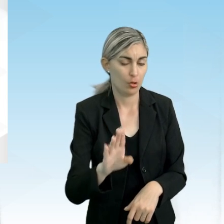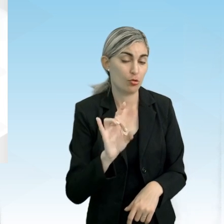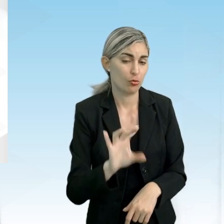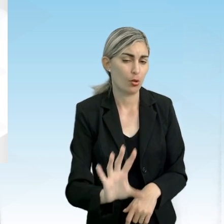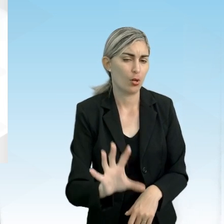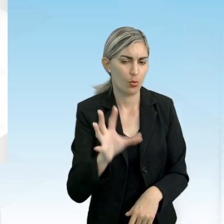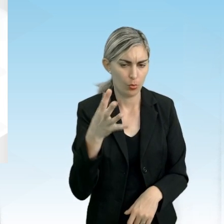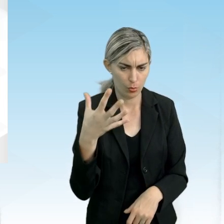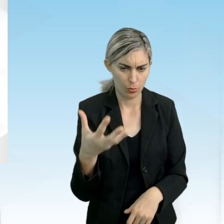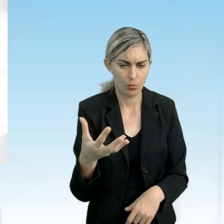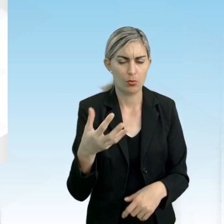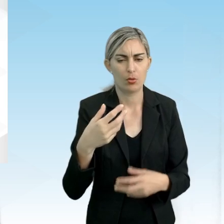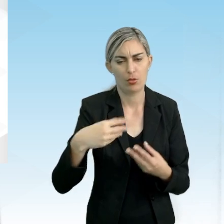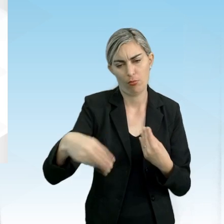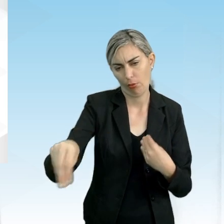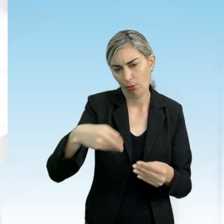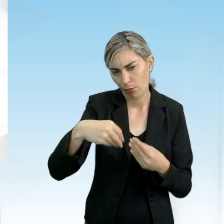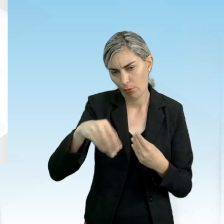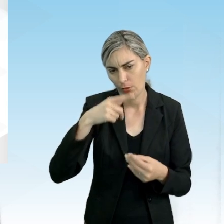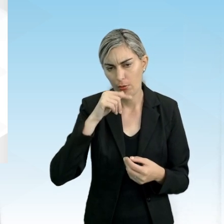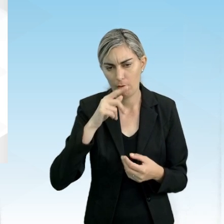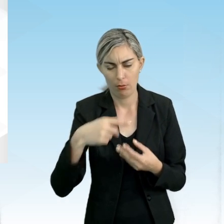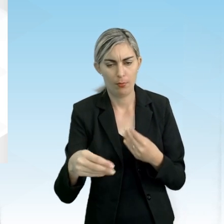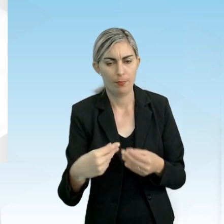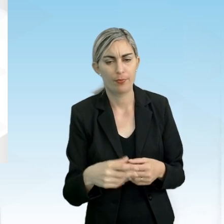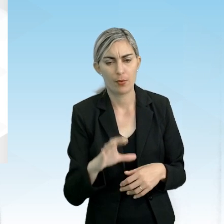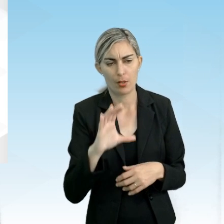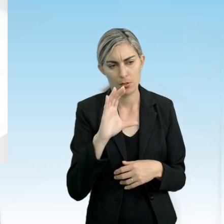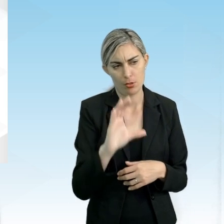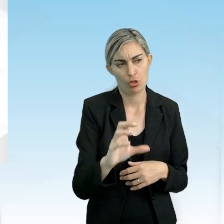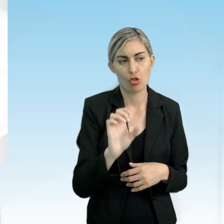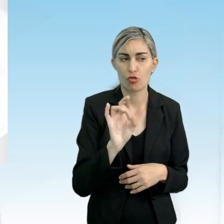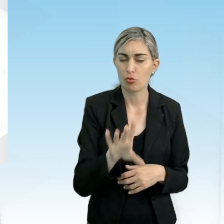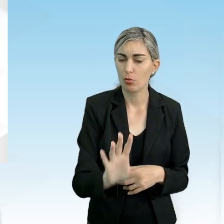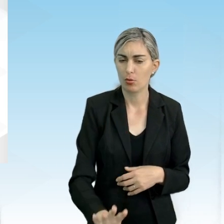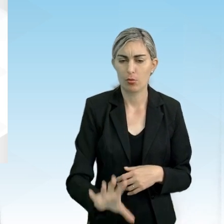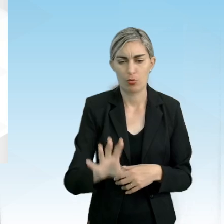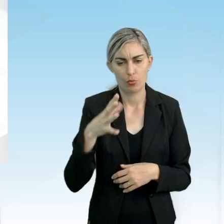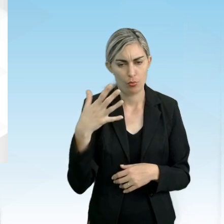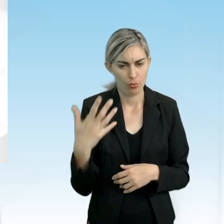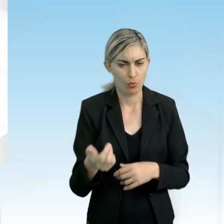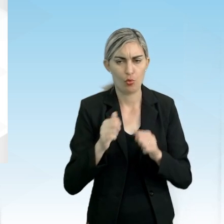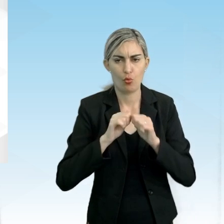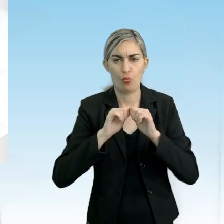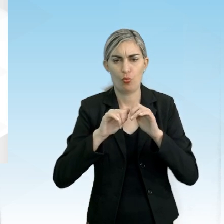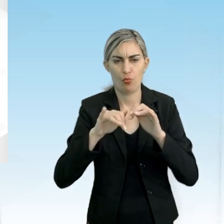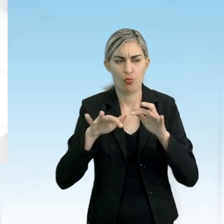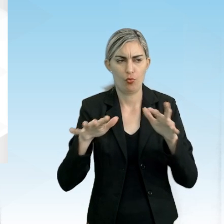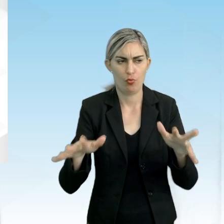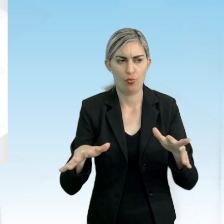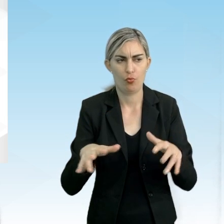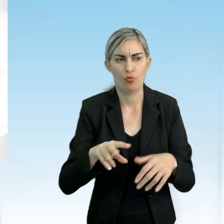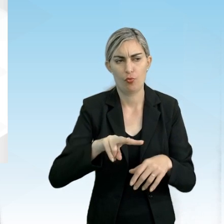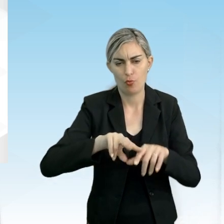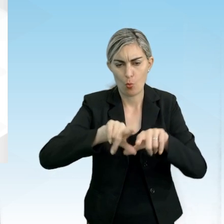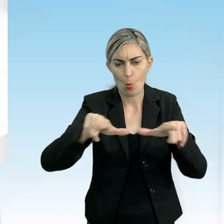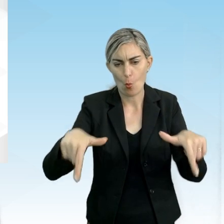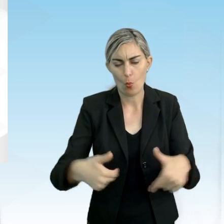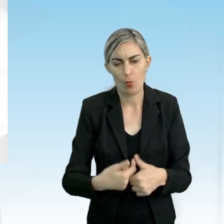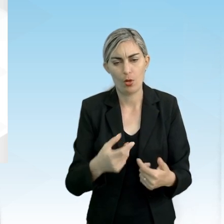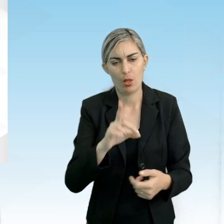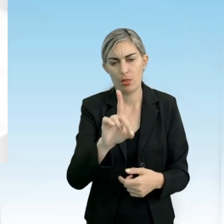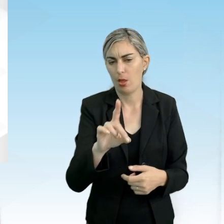só ocorre nos líquidos na letra C só ocorre no vácuo na letra D